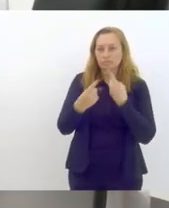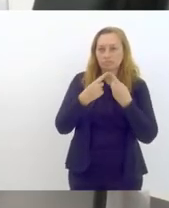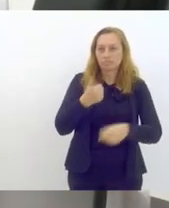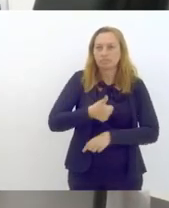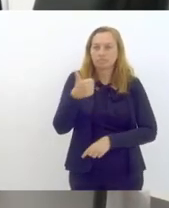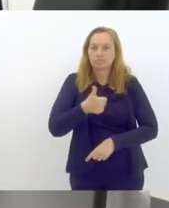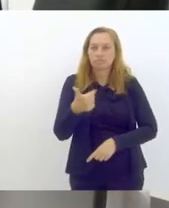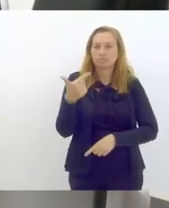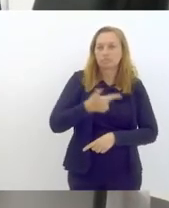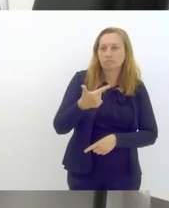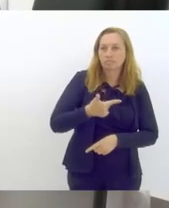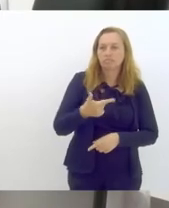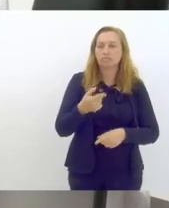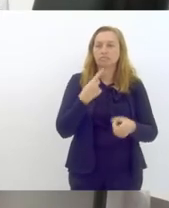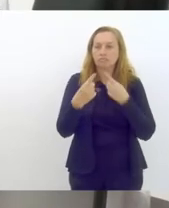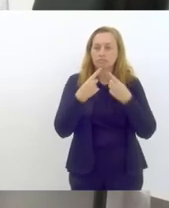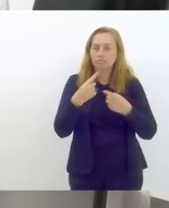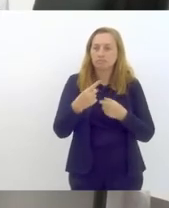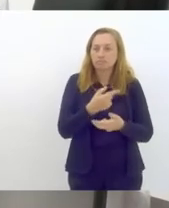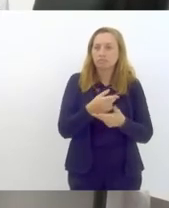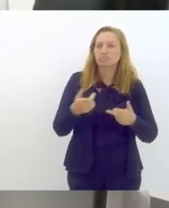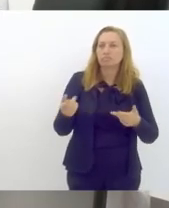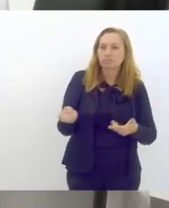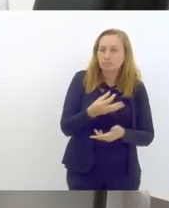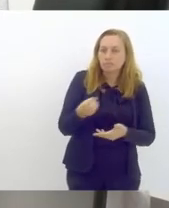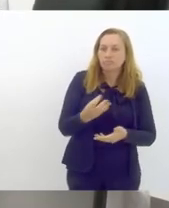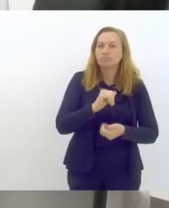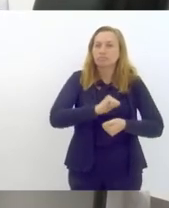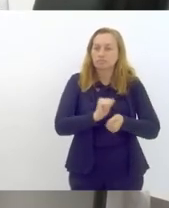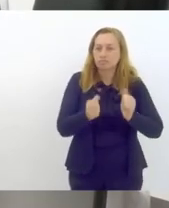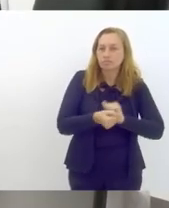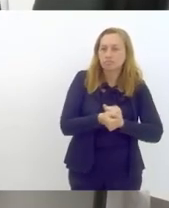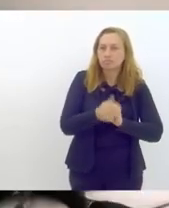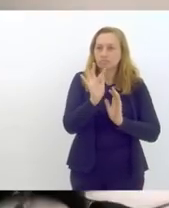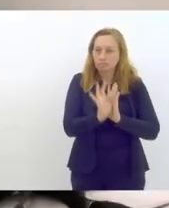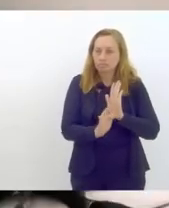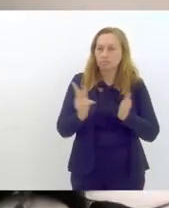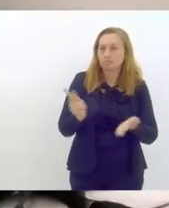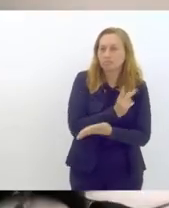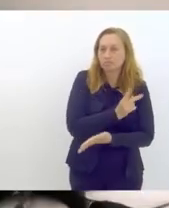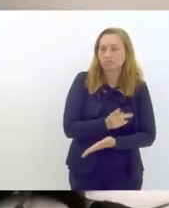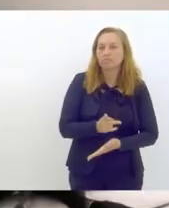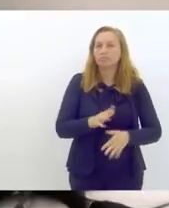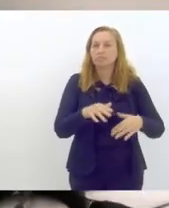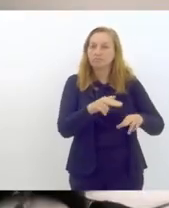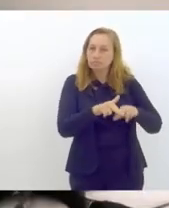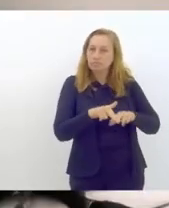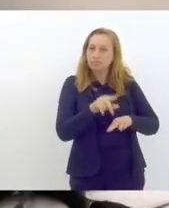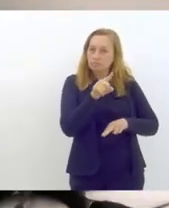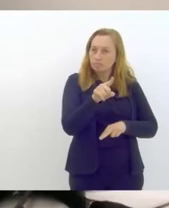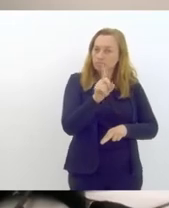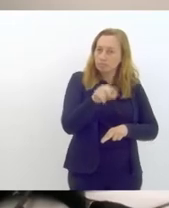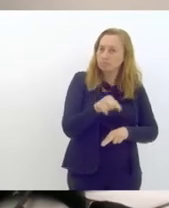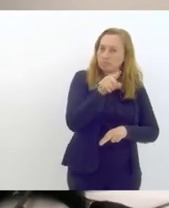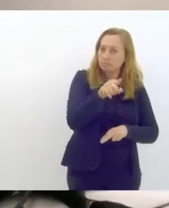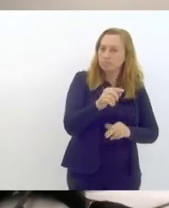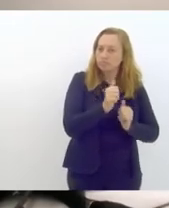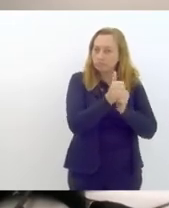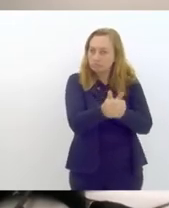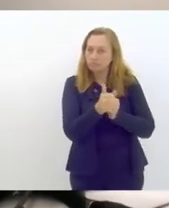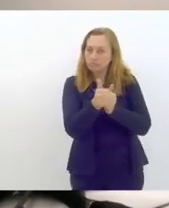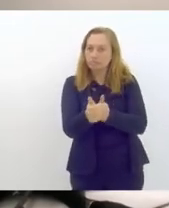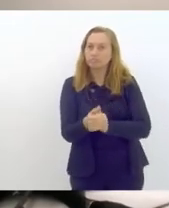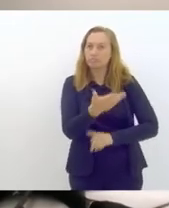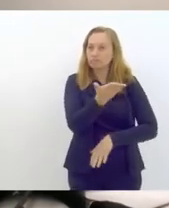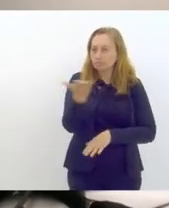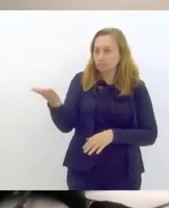segunda discussão, e novas adaptações ao texto acontecerão. Razão pela qual é importante até o acompanhamento dos autores